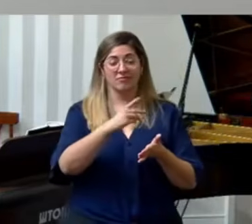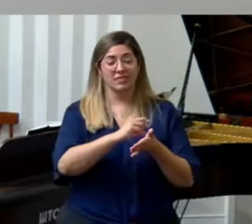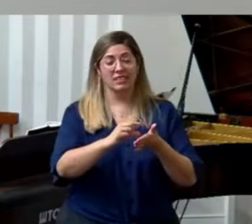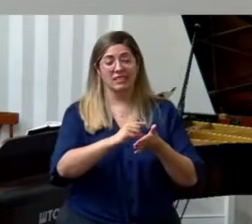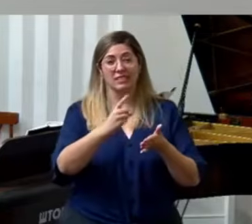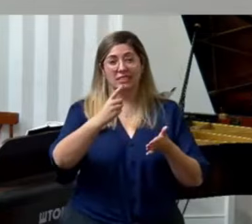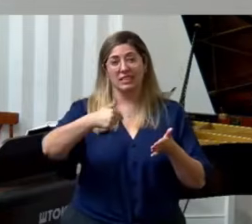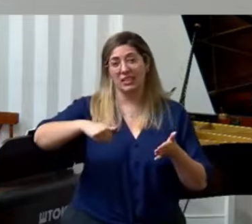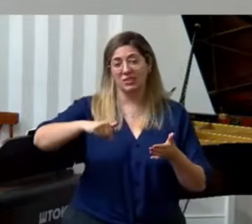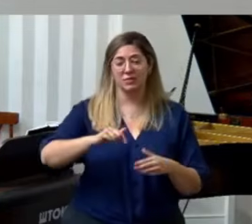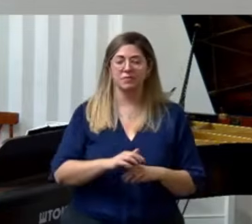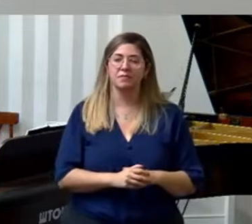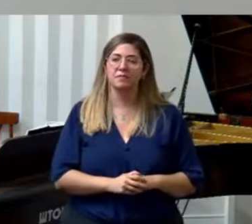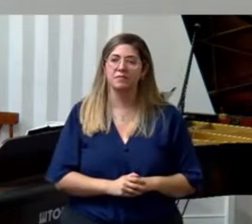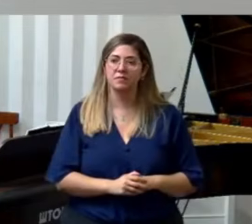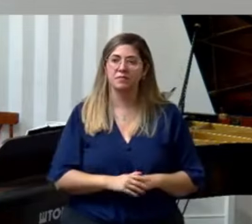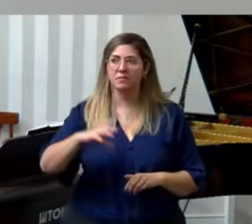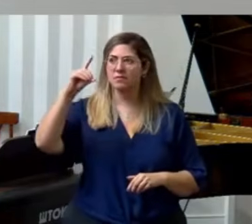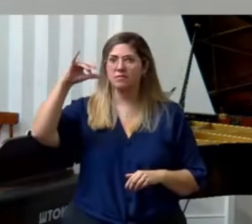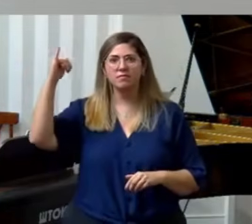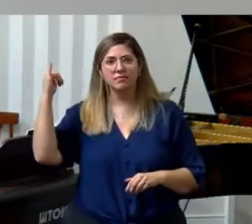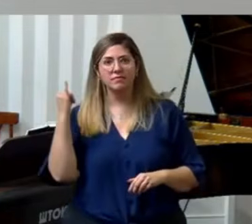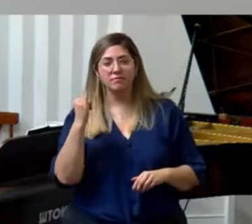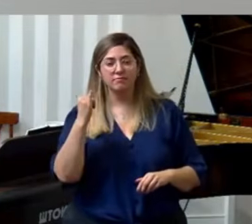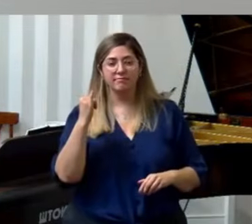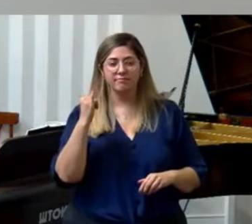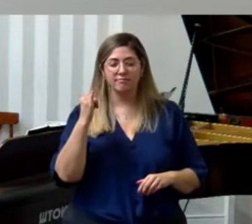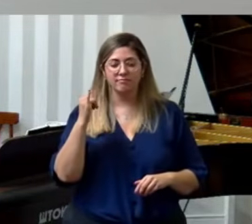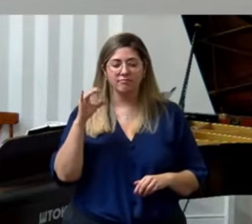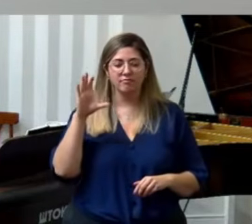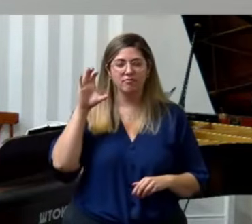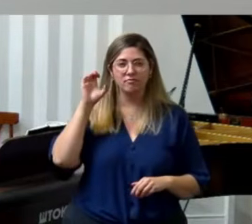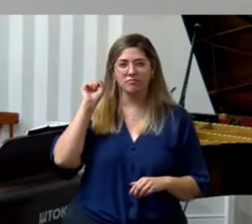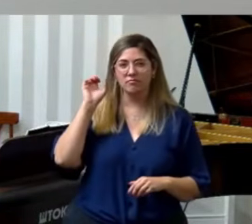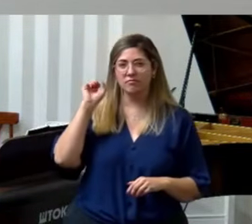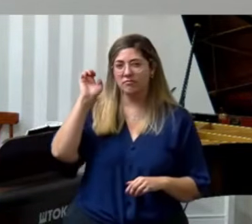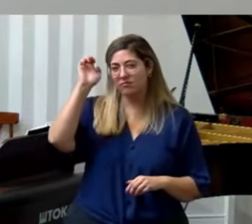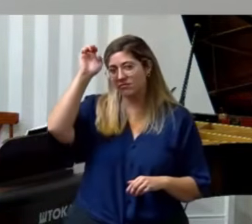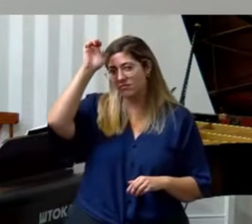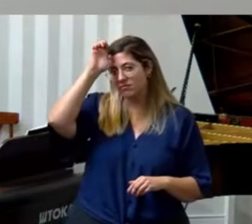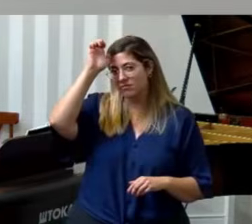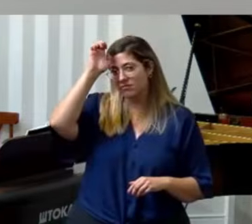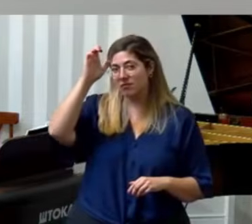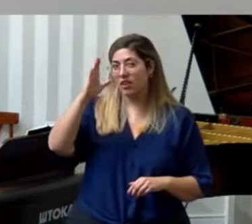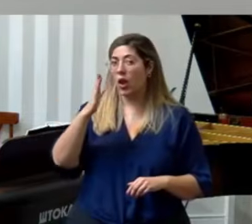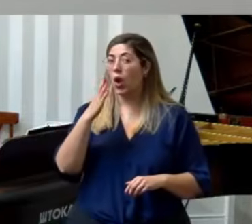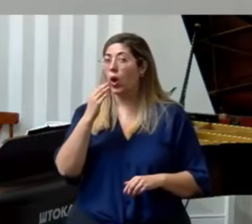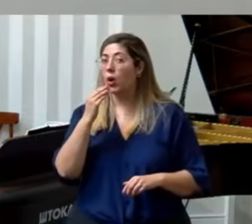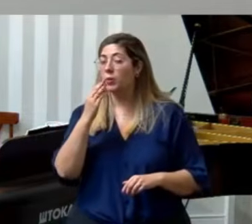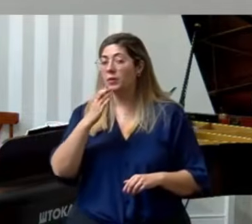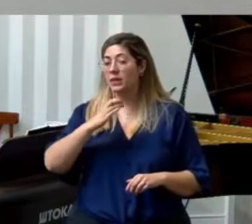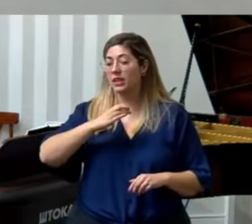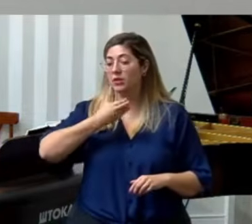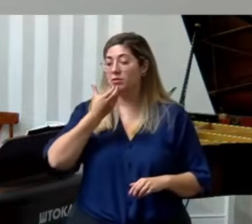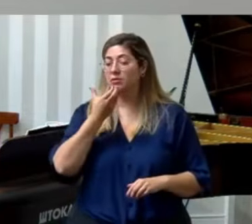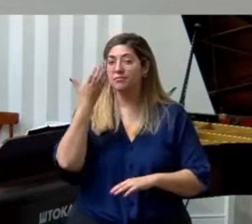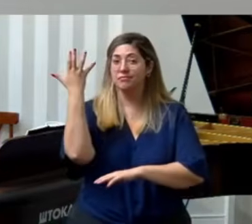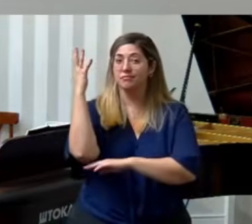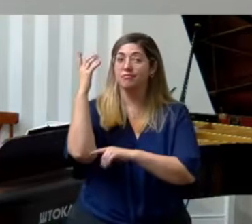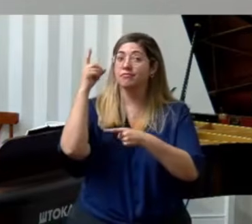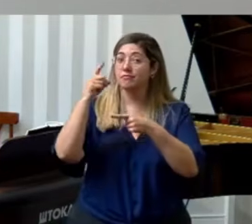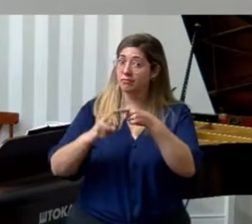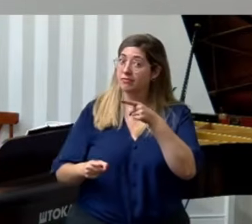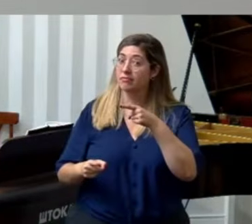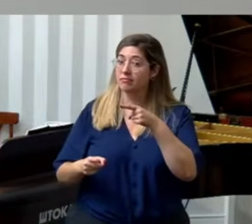Deus fala para Adão o seguinte: por ter dado ouvidos à voz de sua mulher e comido da árvore que eu havia ordenado que não